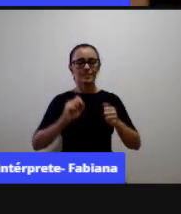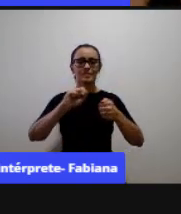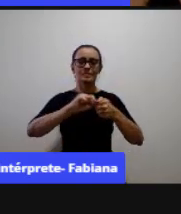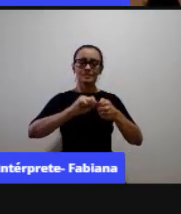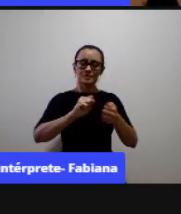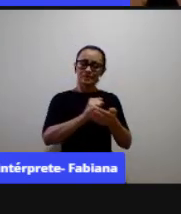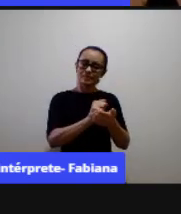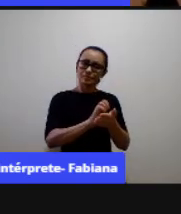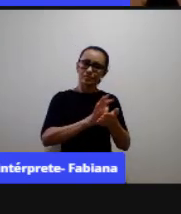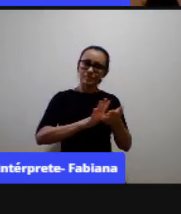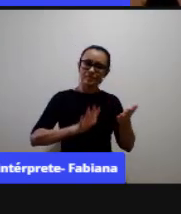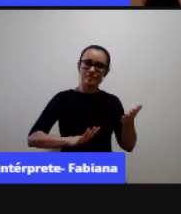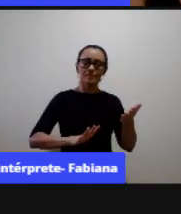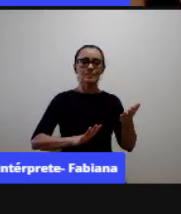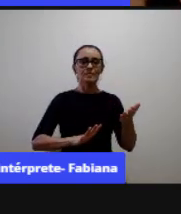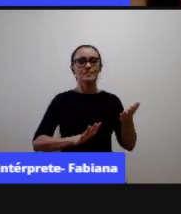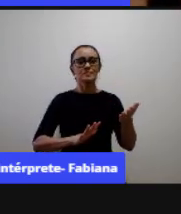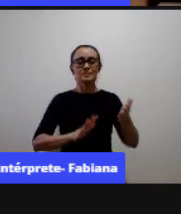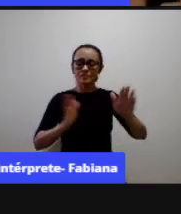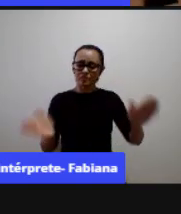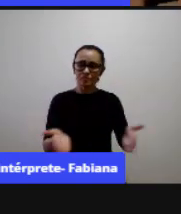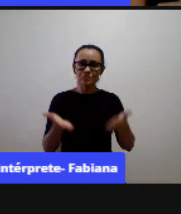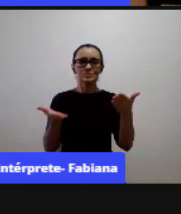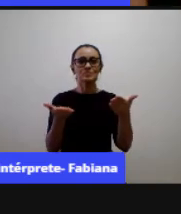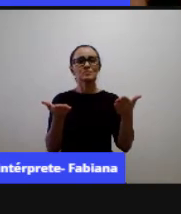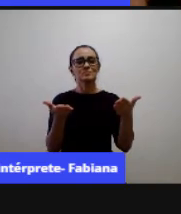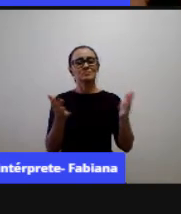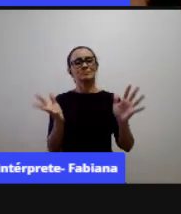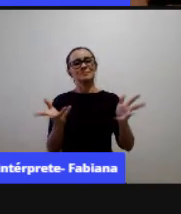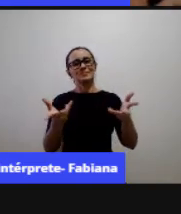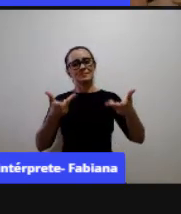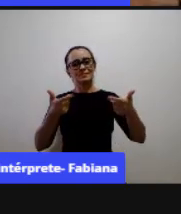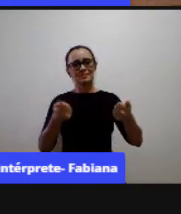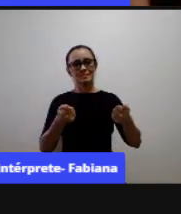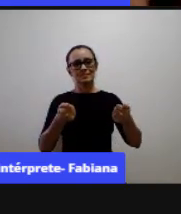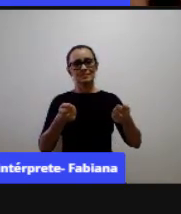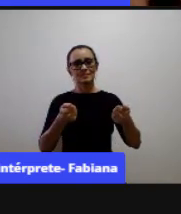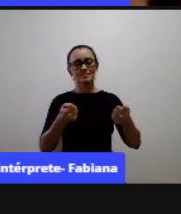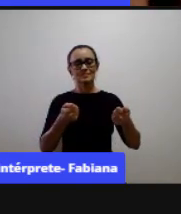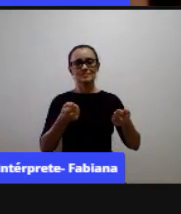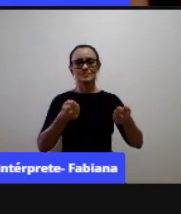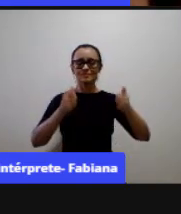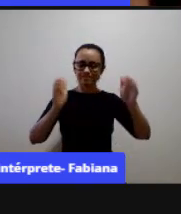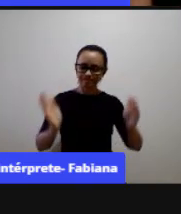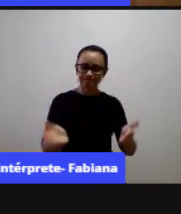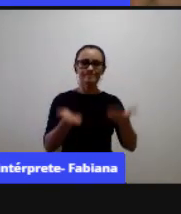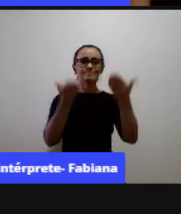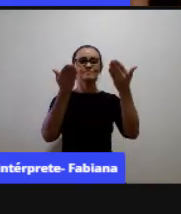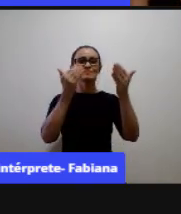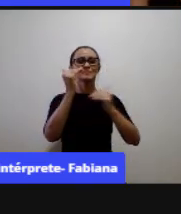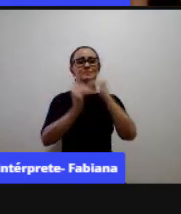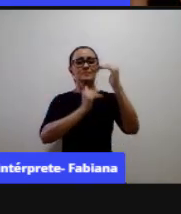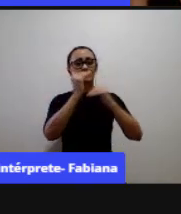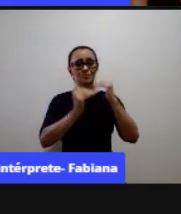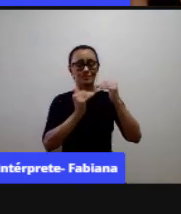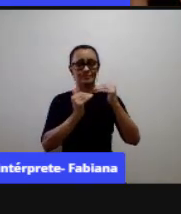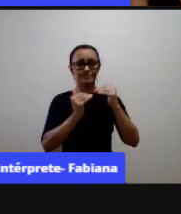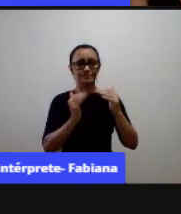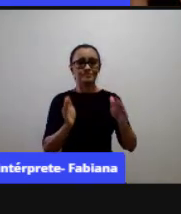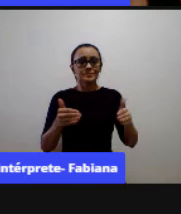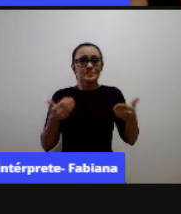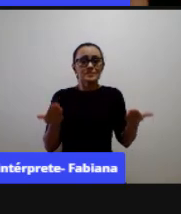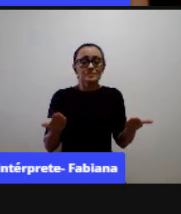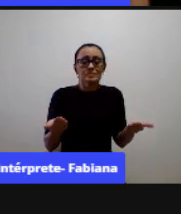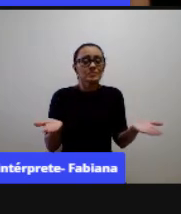desenvolvam habilidades que ele não possui. Então, eu não posso favorecer uma situação de déficit que ele possui